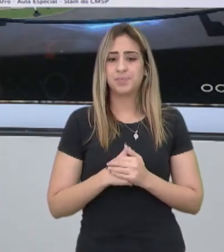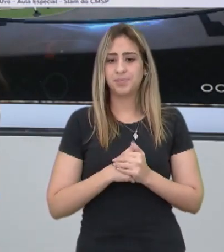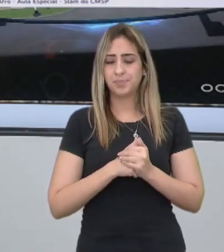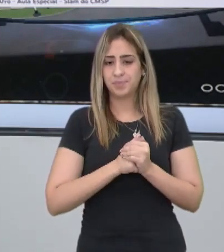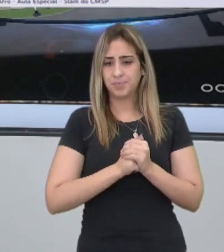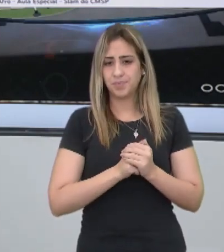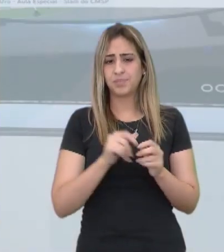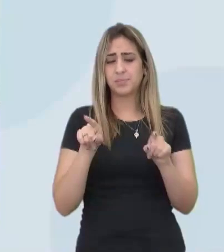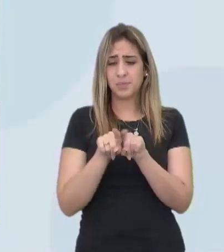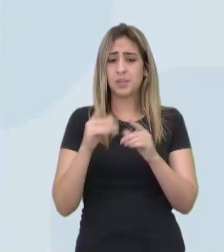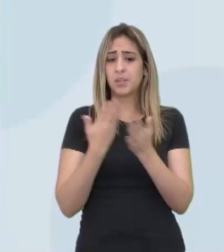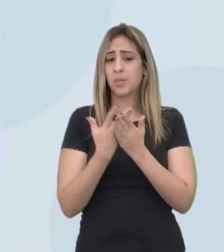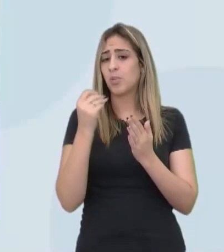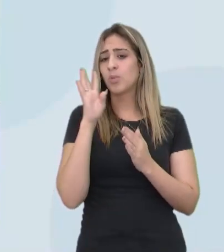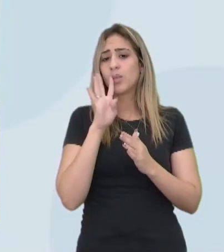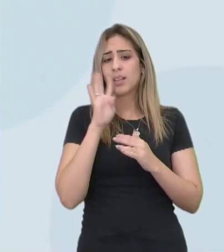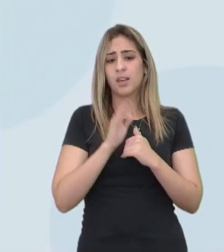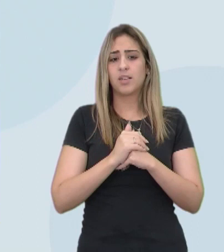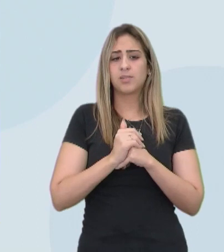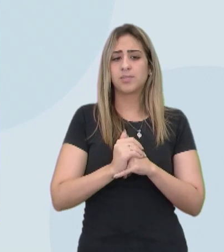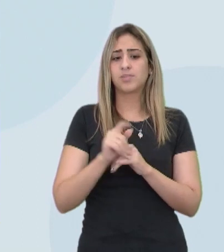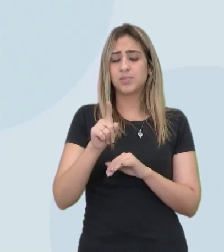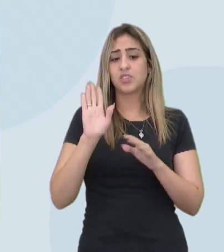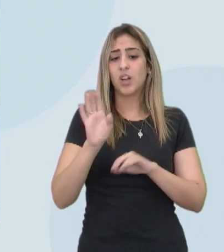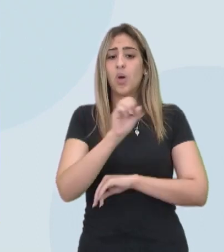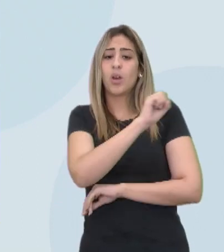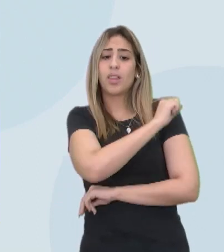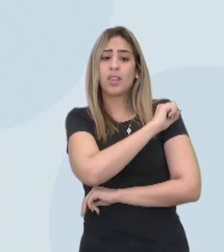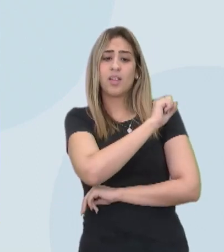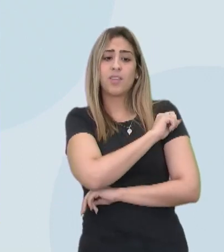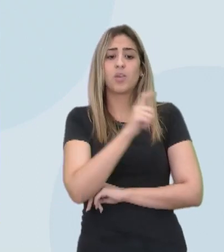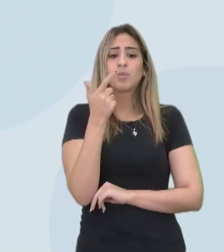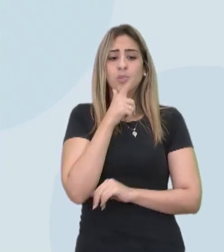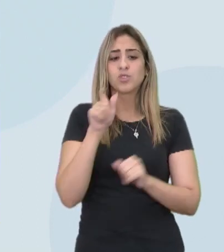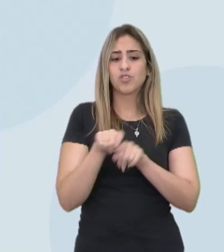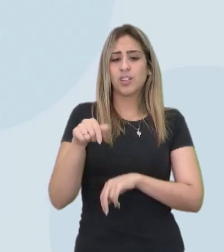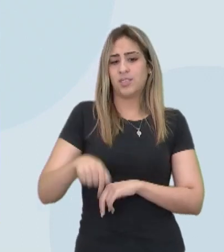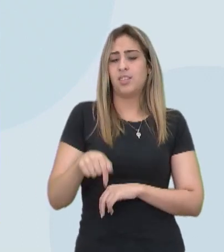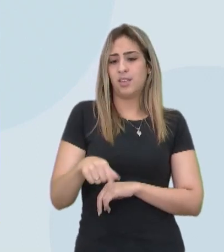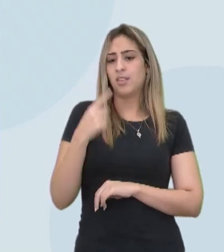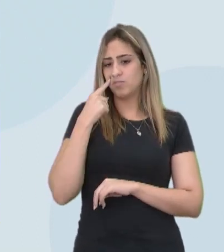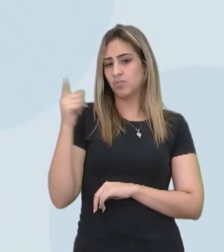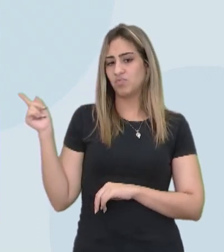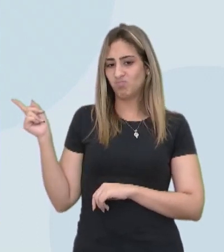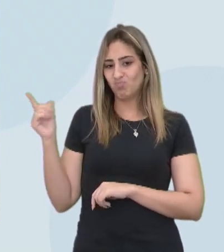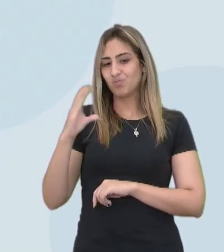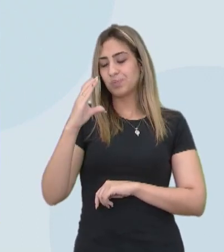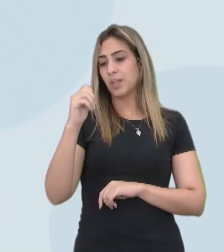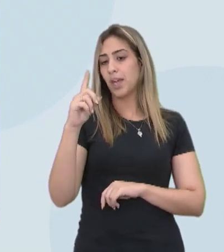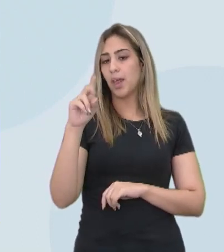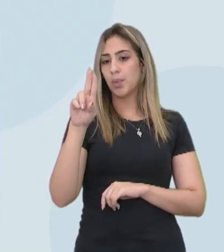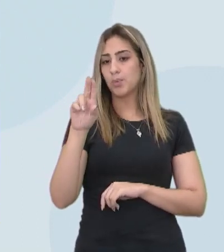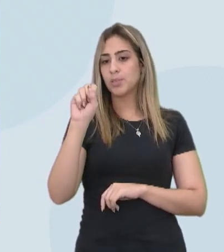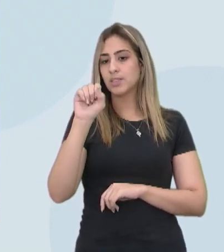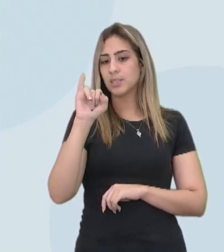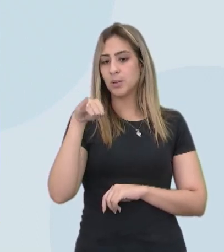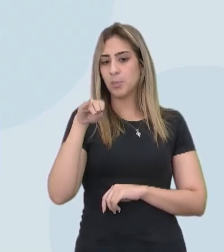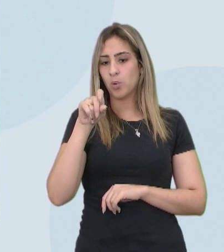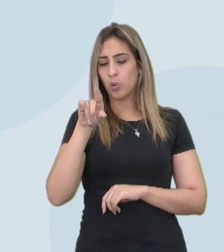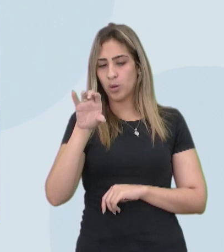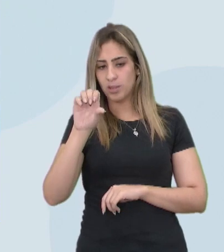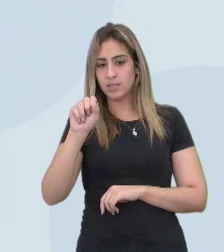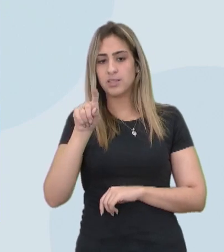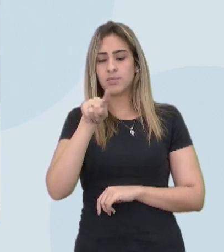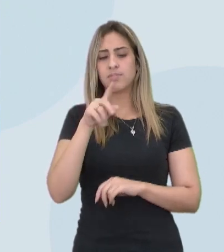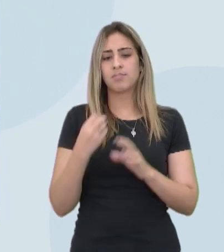também uma aula que foi bacana. Essa aula já foi para o 8º ano que eu pude produzir aqui. É o Cadu Simões, tá? Ele é o criador,